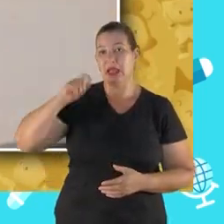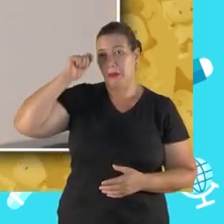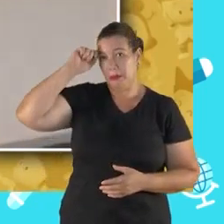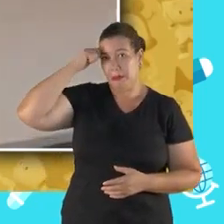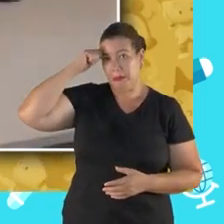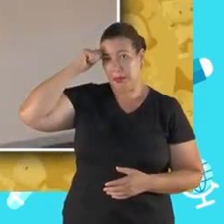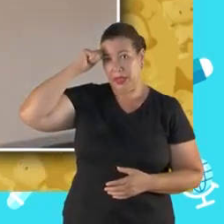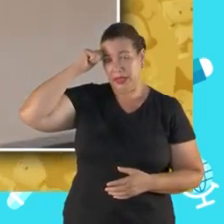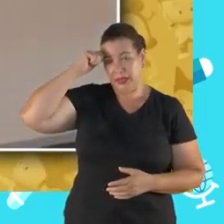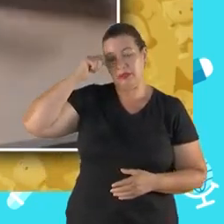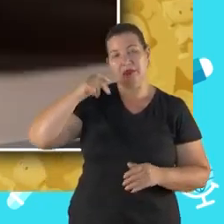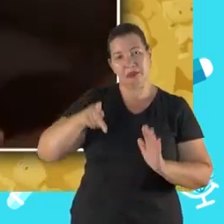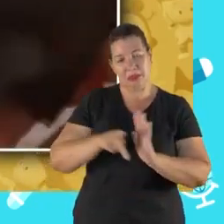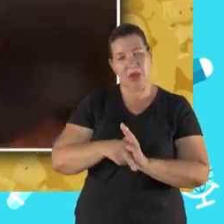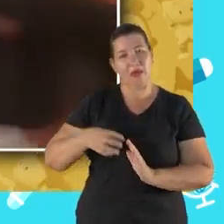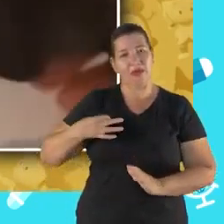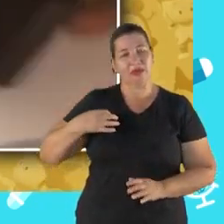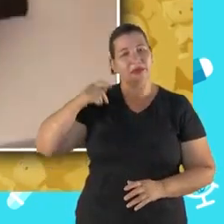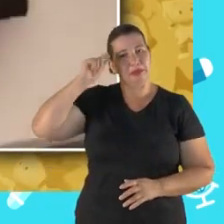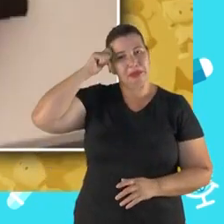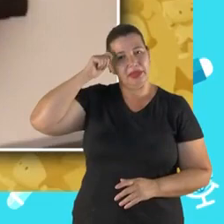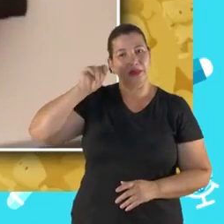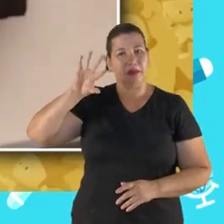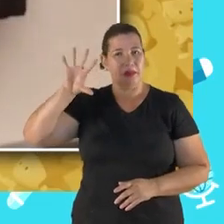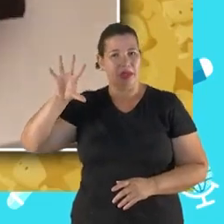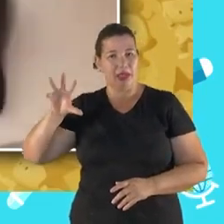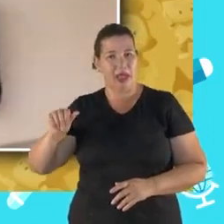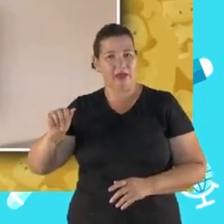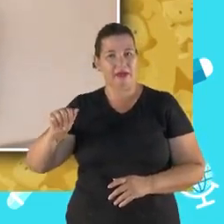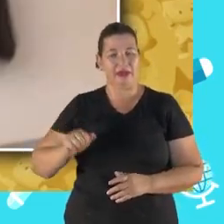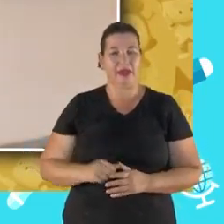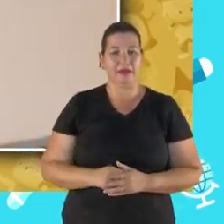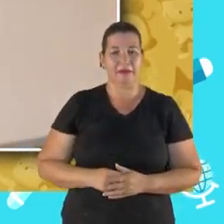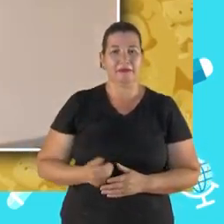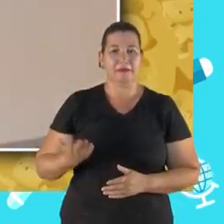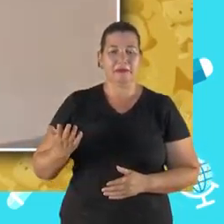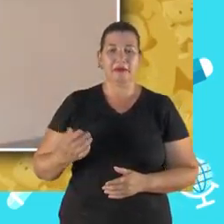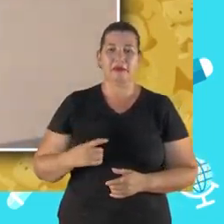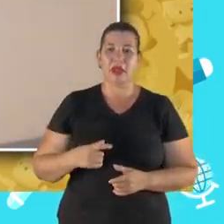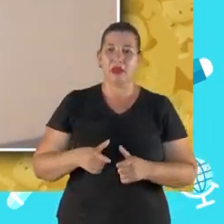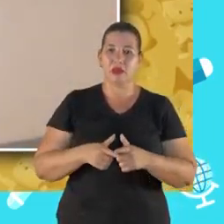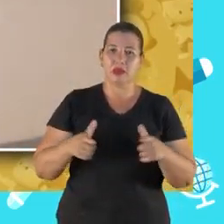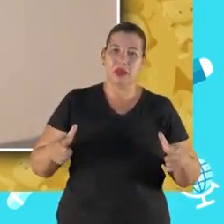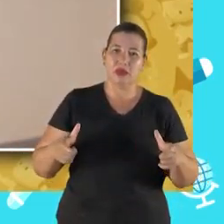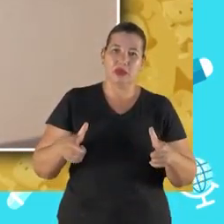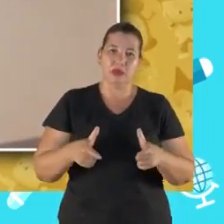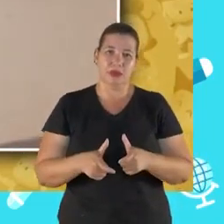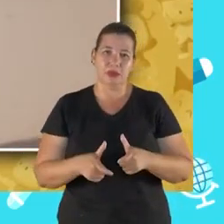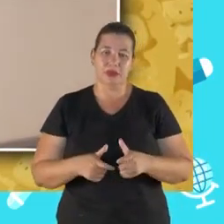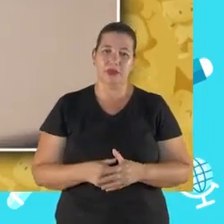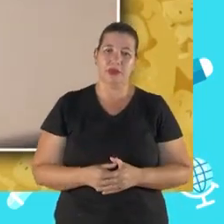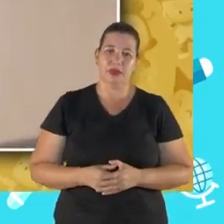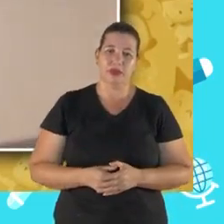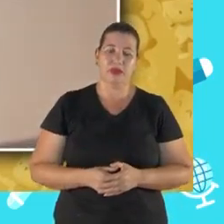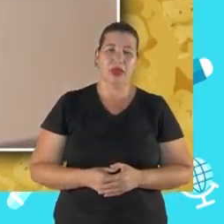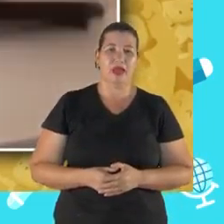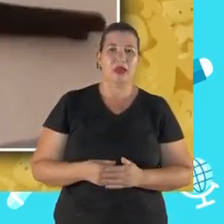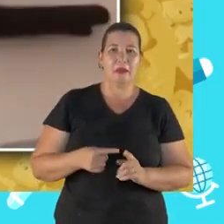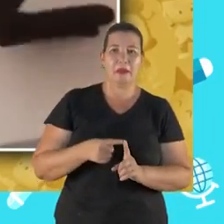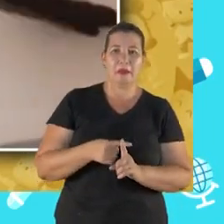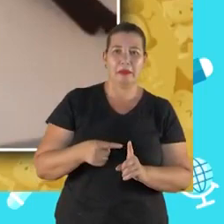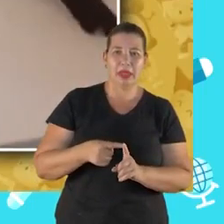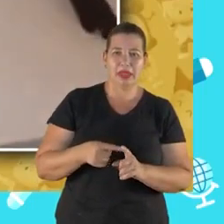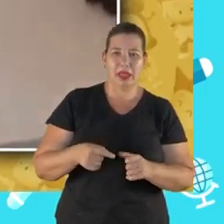a abayomi é pretinha, né? Ela é uma boneca africana. Esse tecido maior e o outro menorzinho, que é